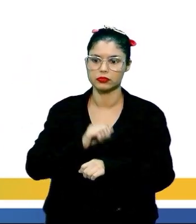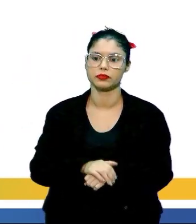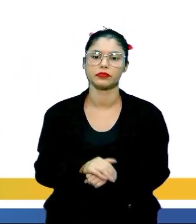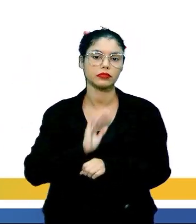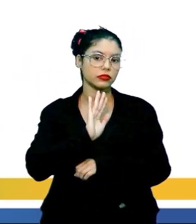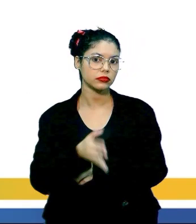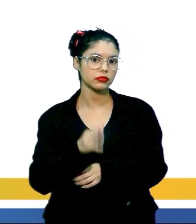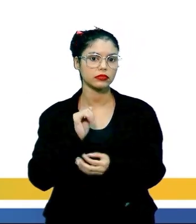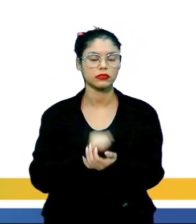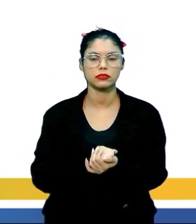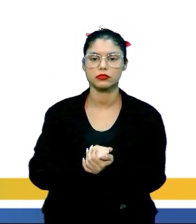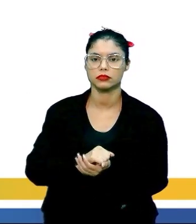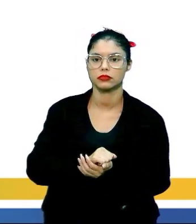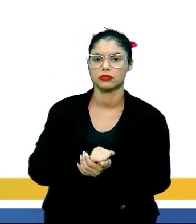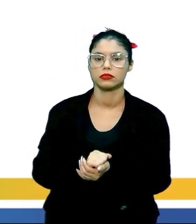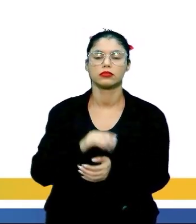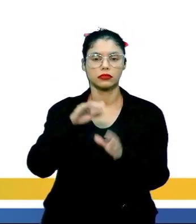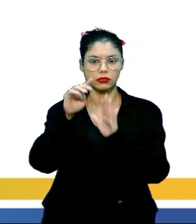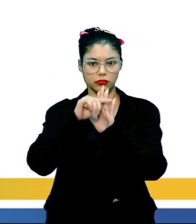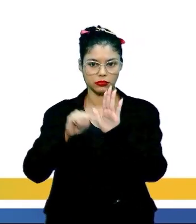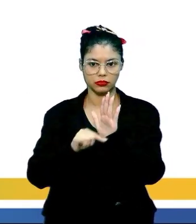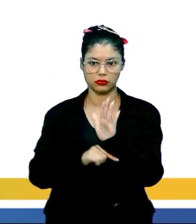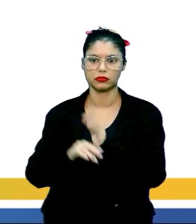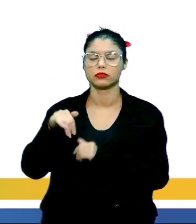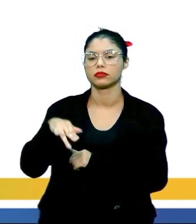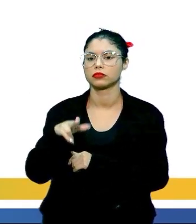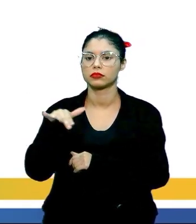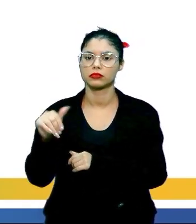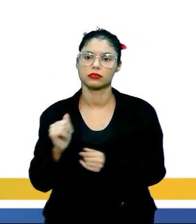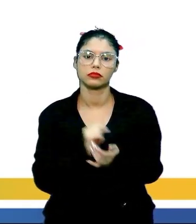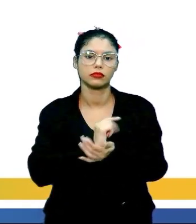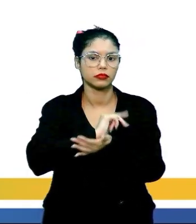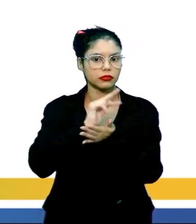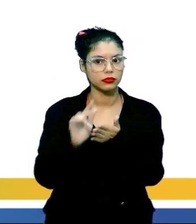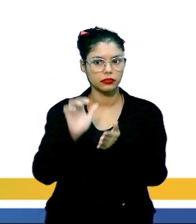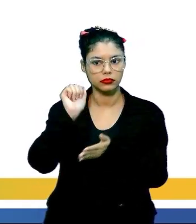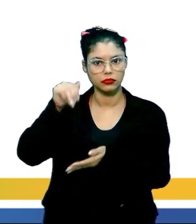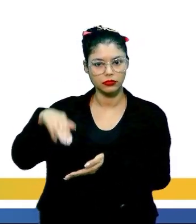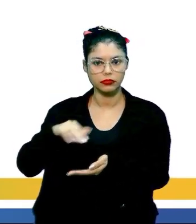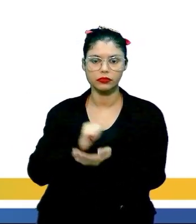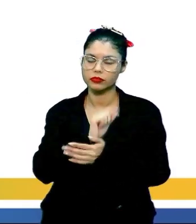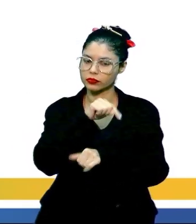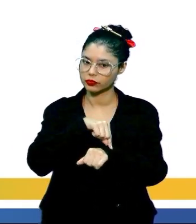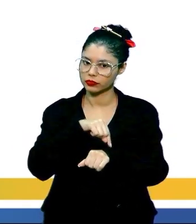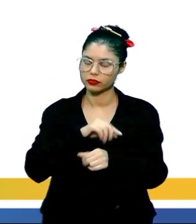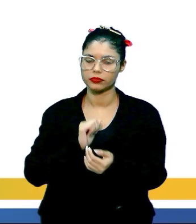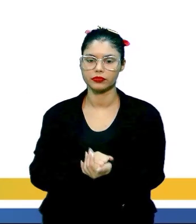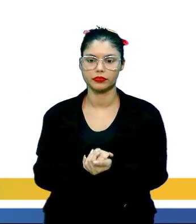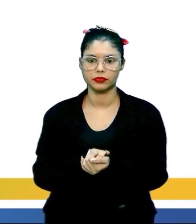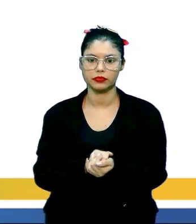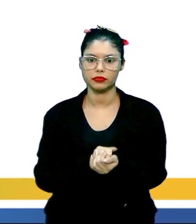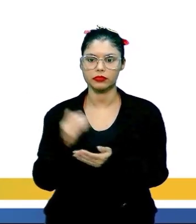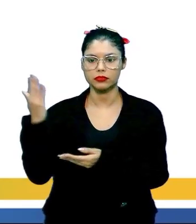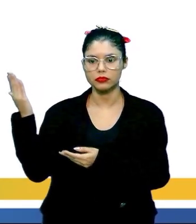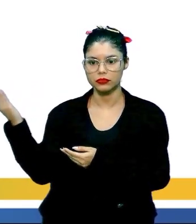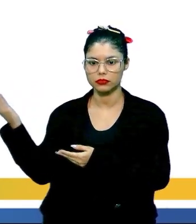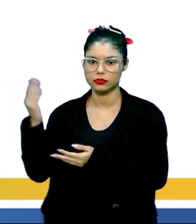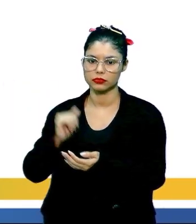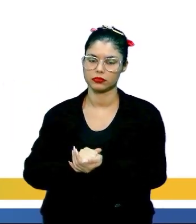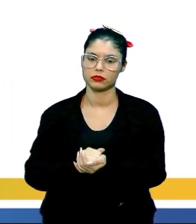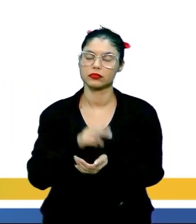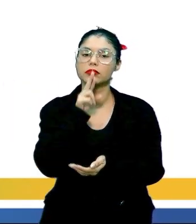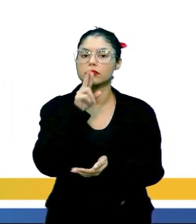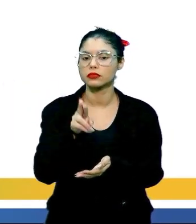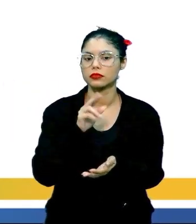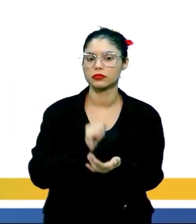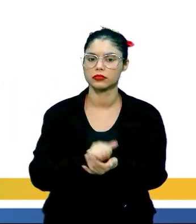Já a aceleração escalar média, ela vai ter essa variação de velocidade e de tempo. Acompanhe comigo. Para se